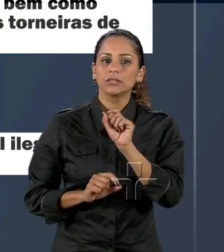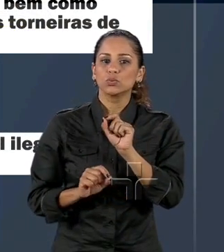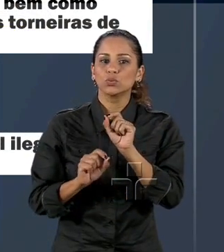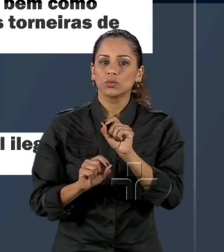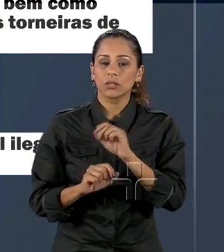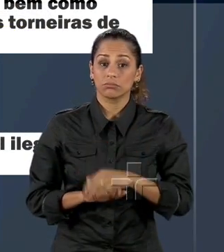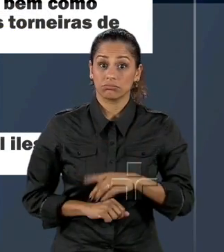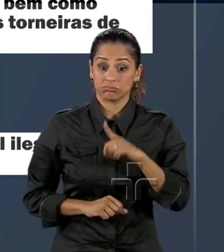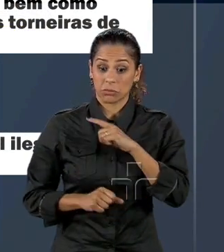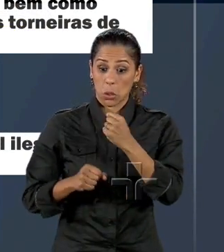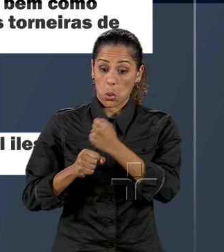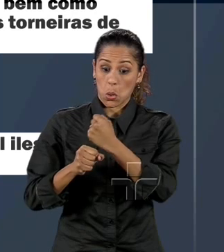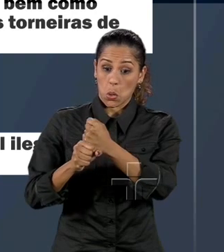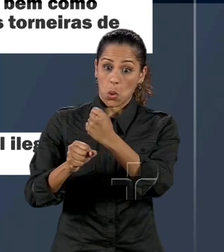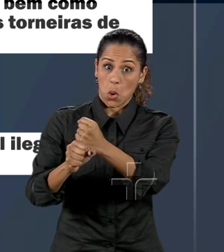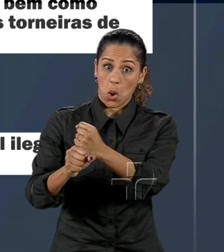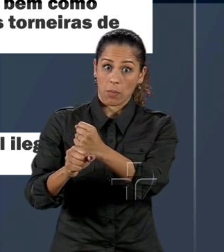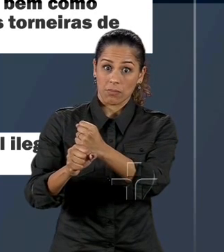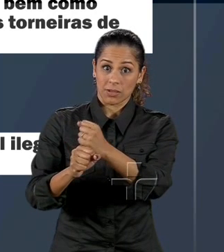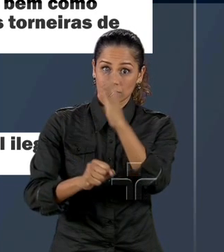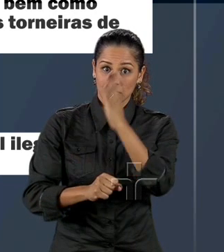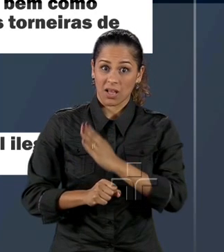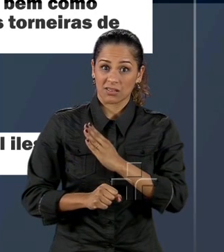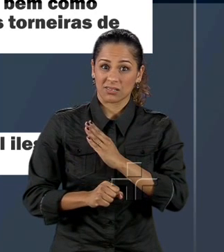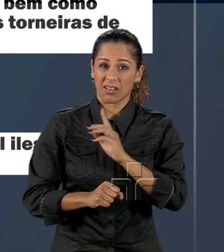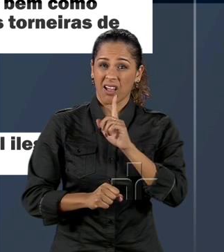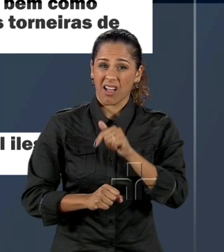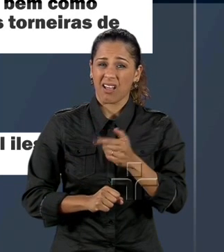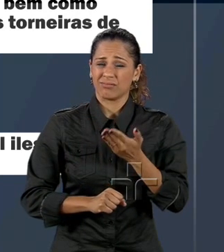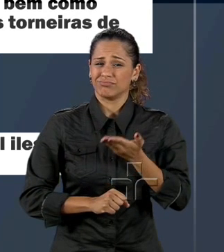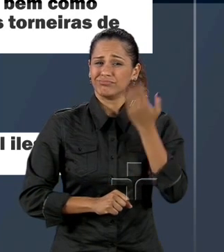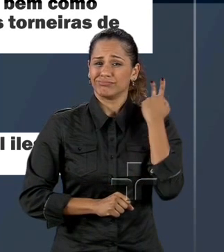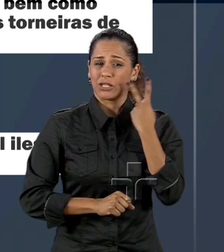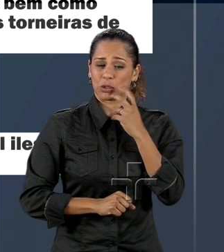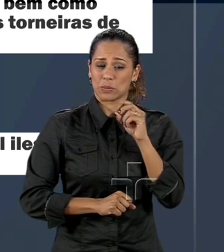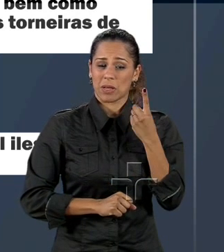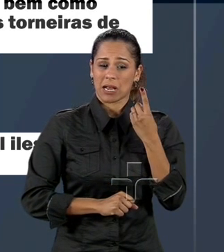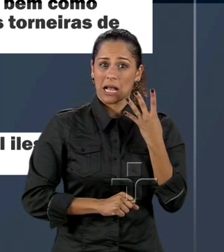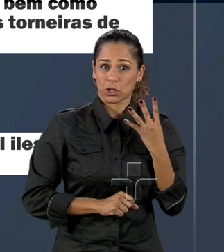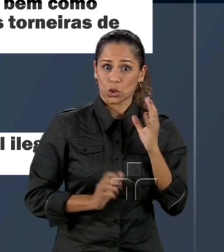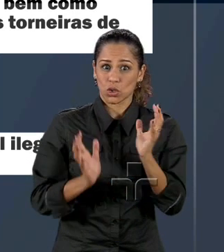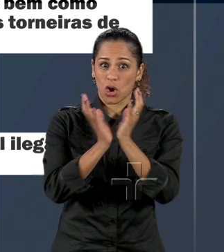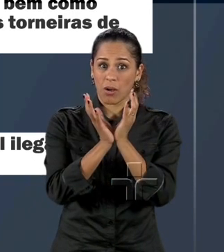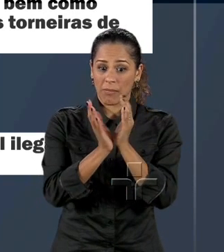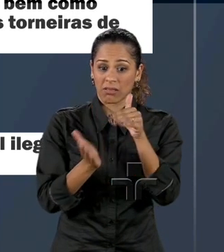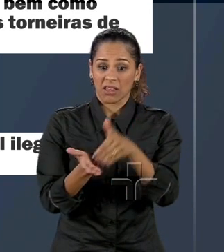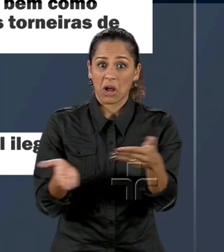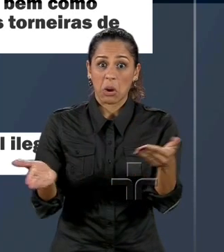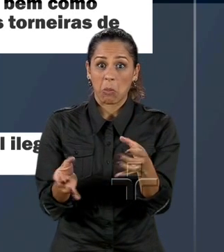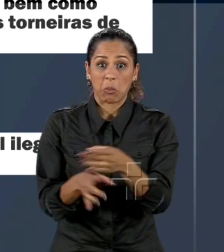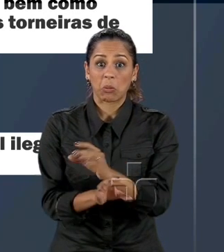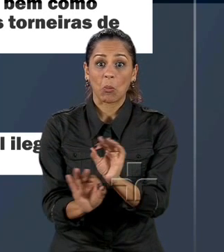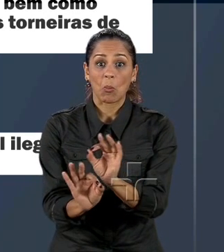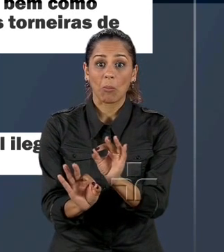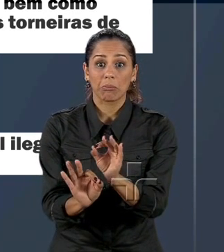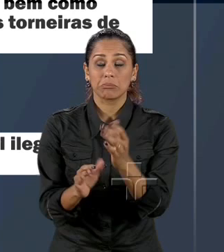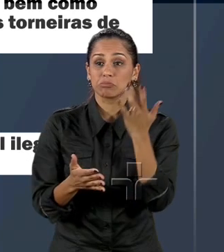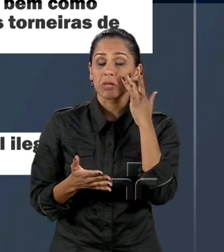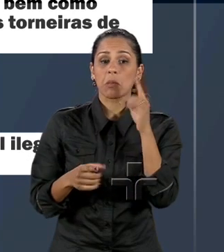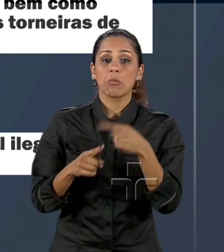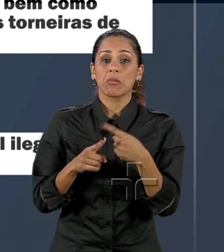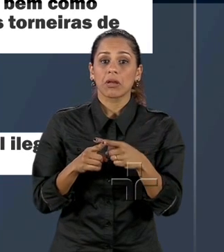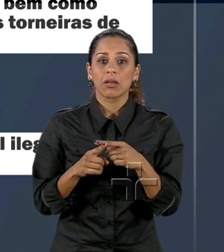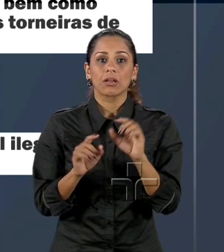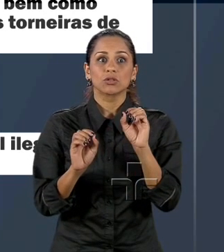no Brasil que era para a Copa de 2014 e que até agora não ficou pronta. Não sei por que a surpresa pela